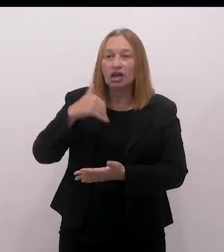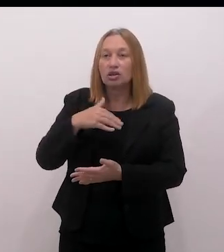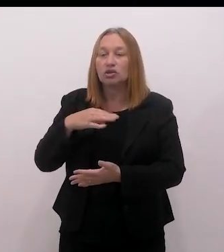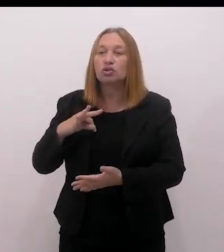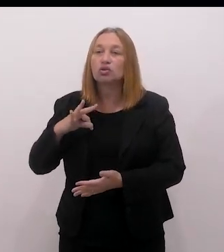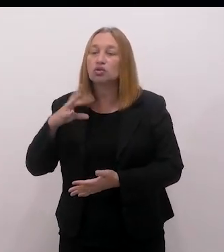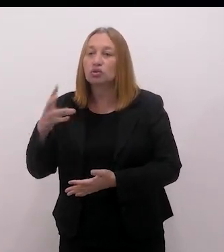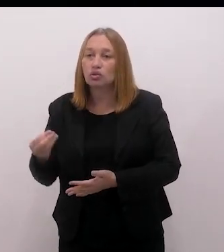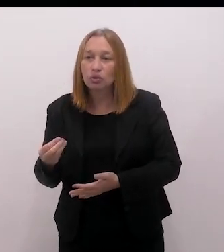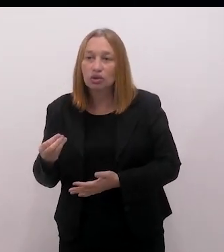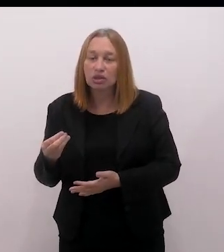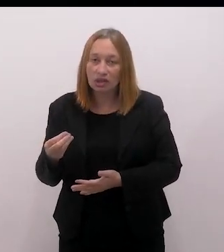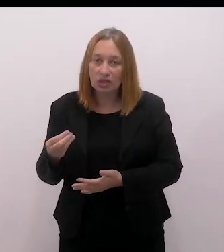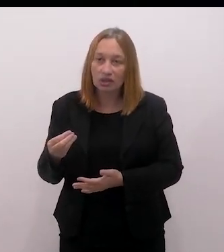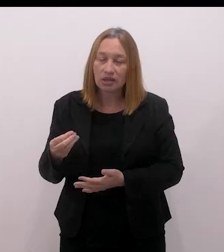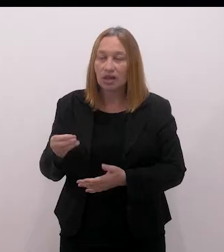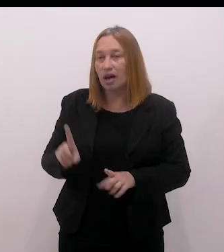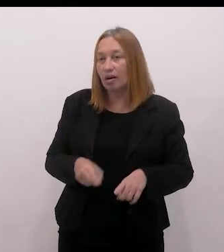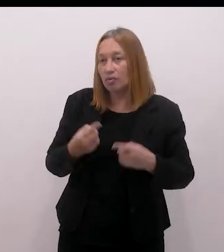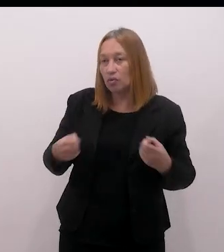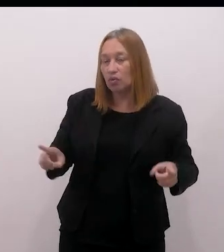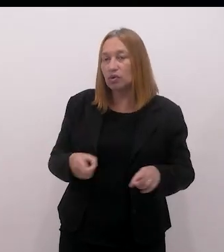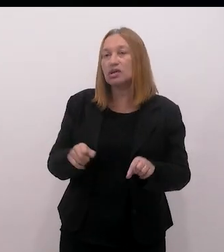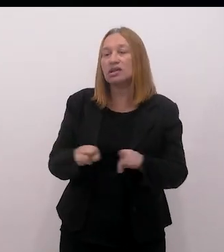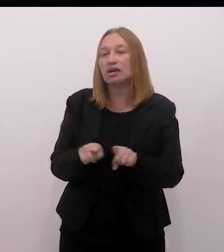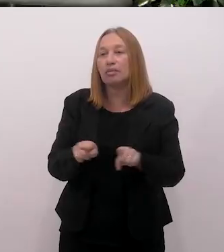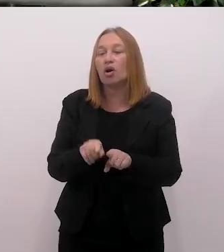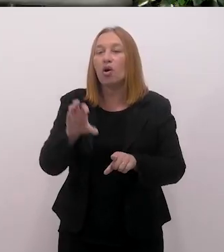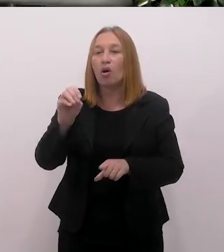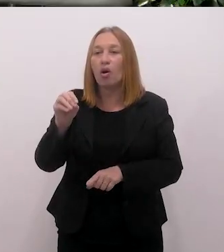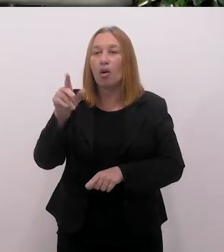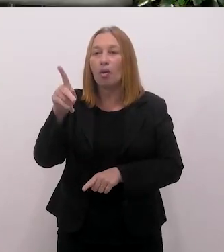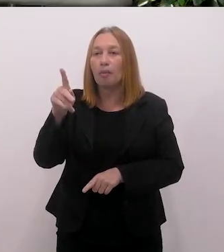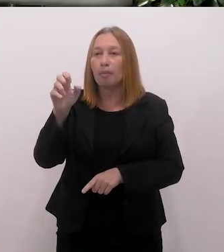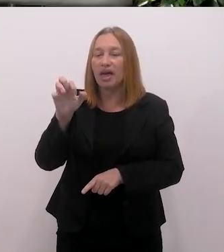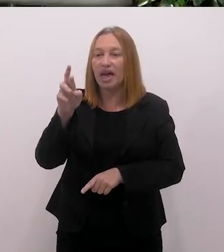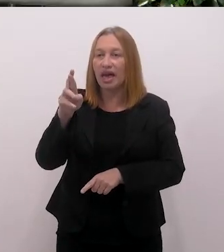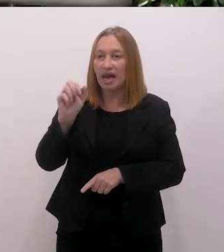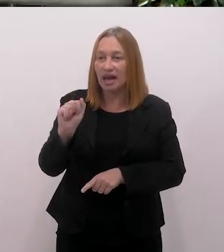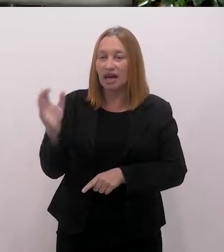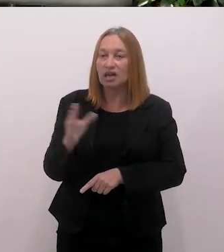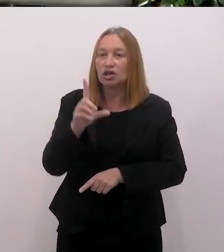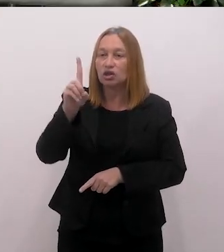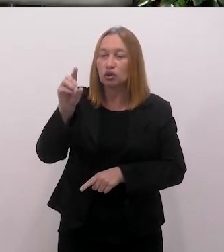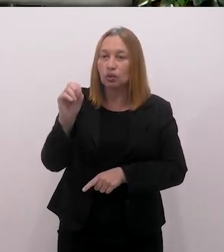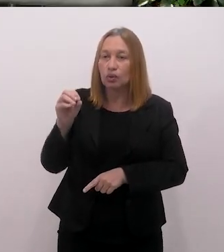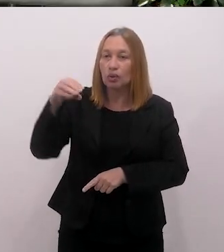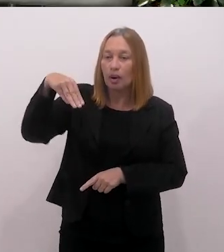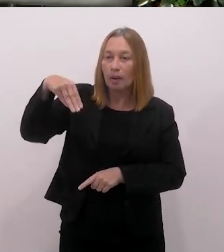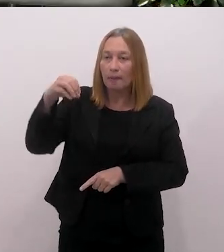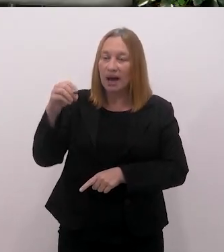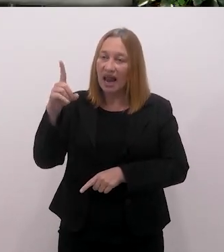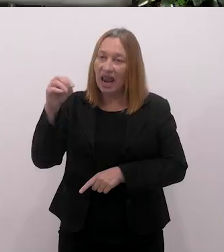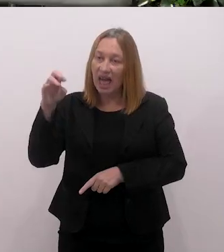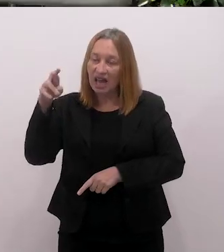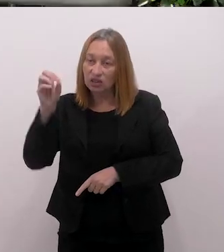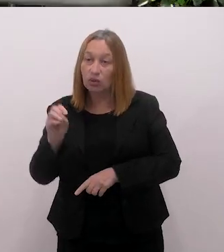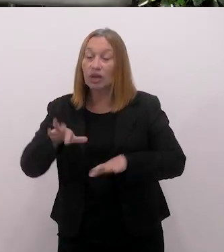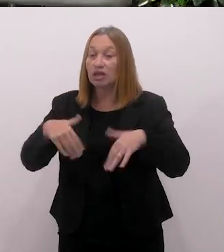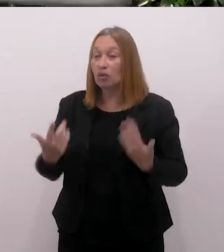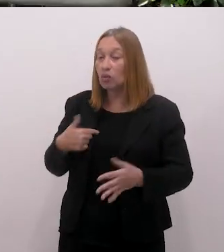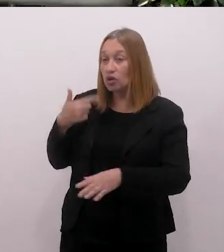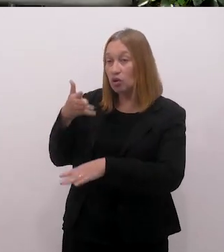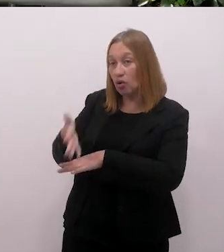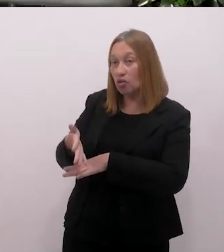para minha idade. Então, assim, a música sempre foi muito forte em mim. Então, quando eu fui fazer teatro e pude colocar esse lado